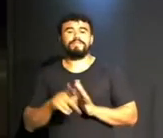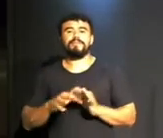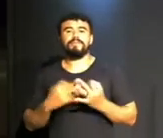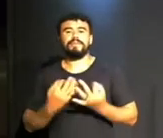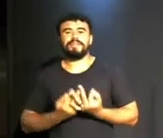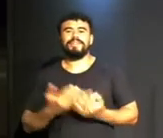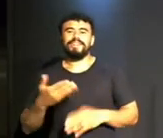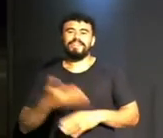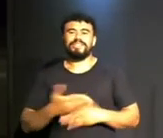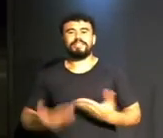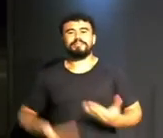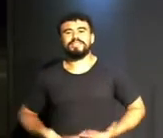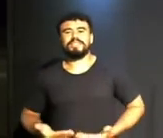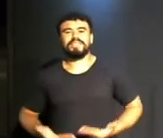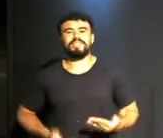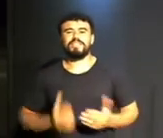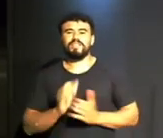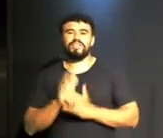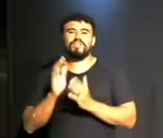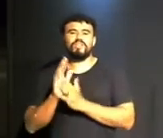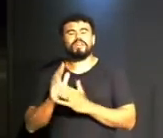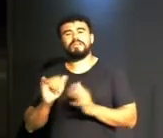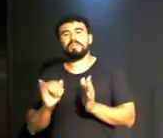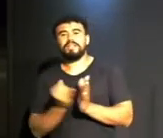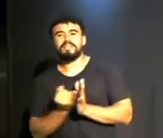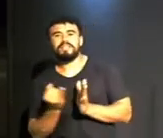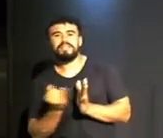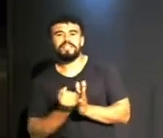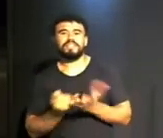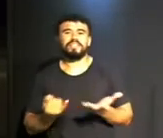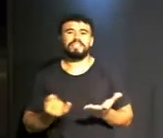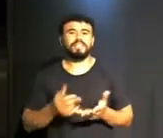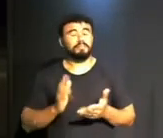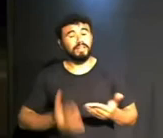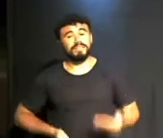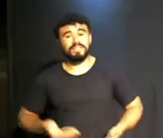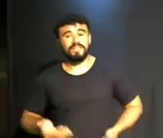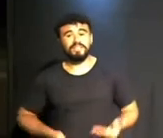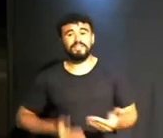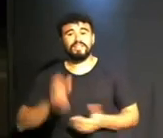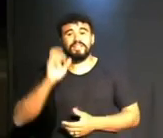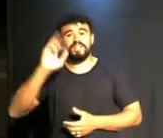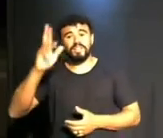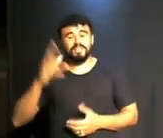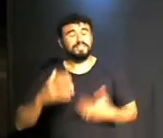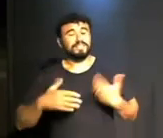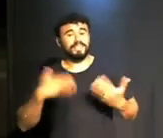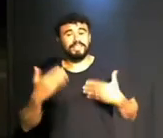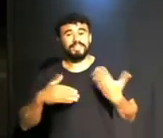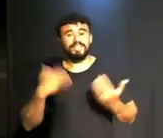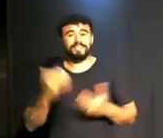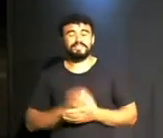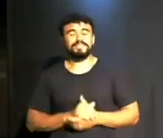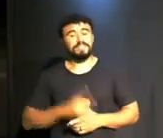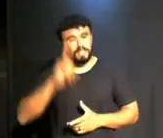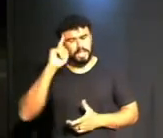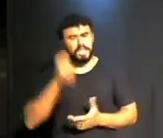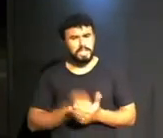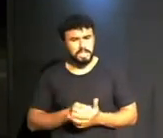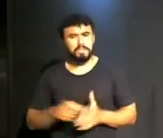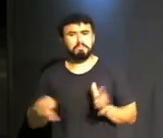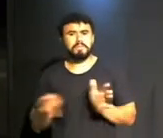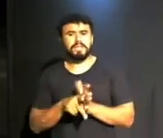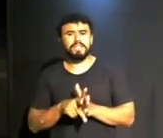e vem então para transmitir para louvar para interceder para servir ao Senhor com alegria vencida